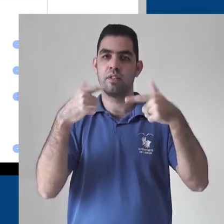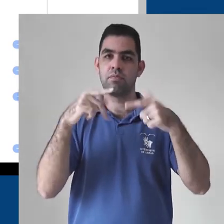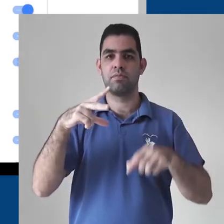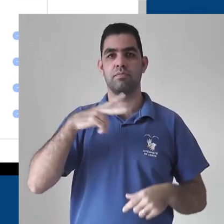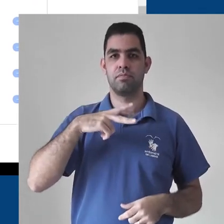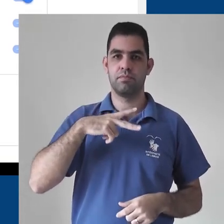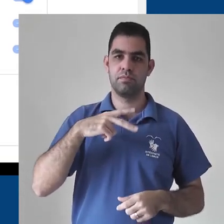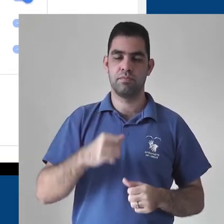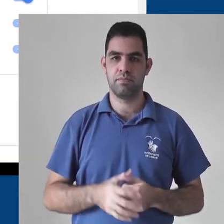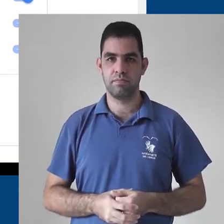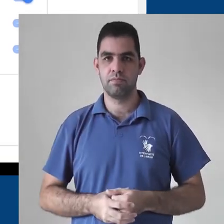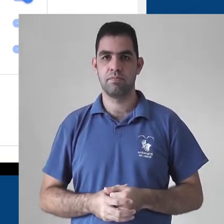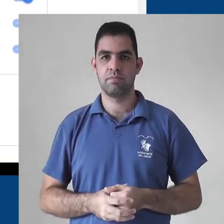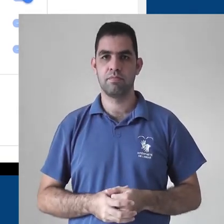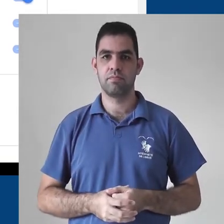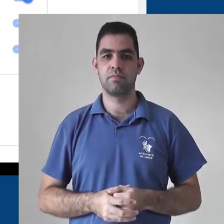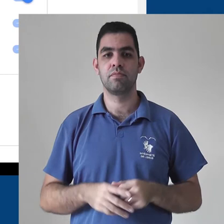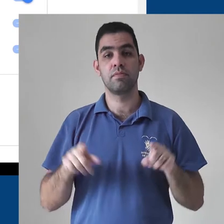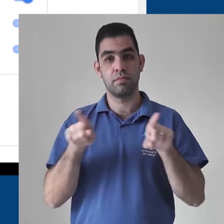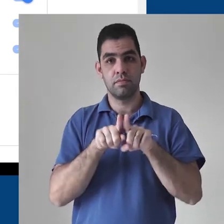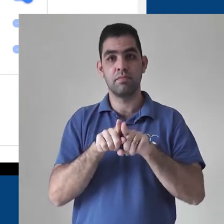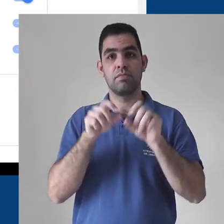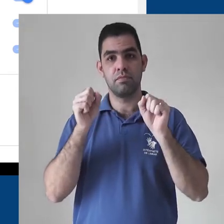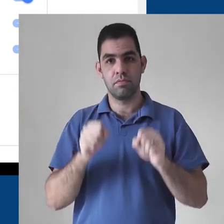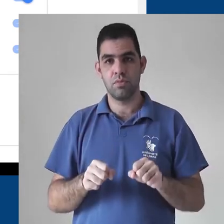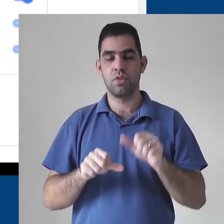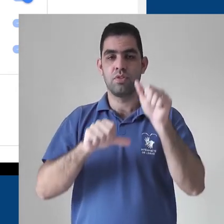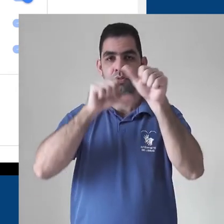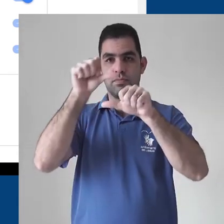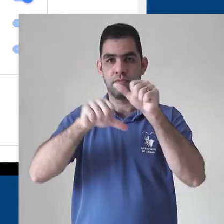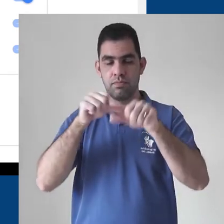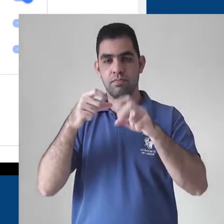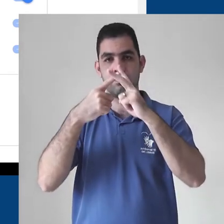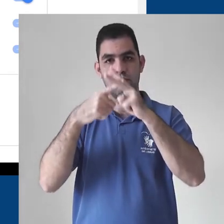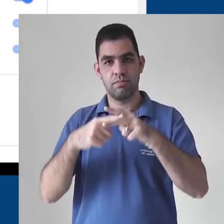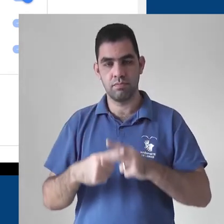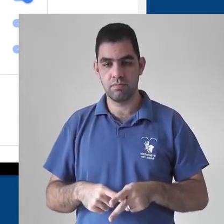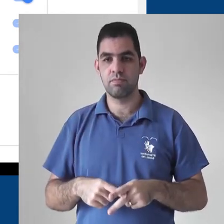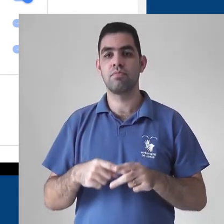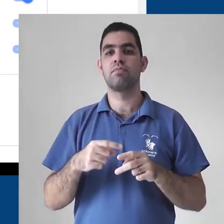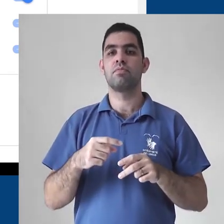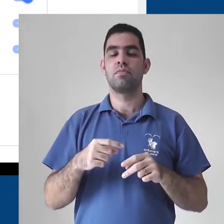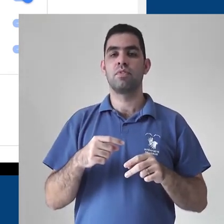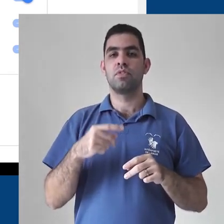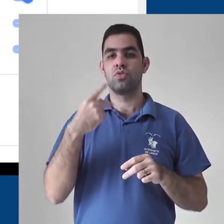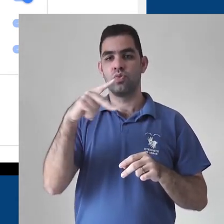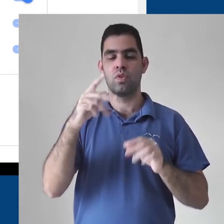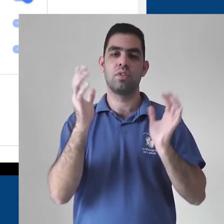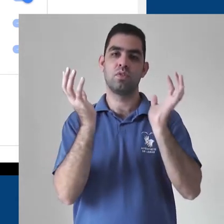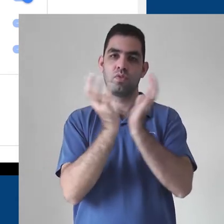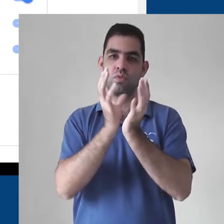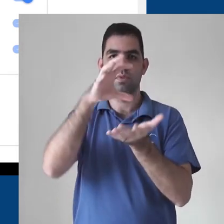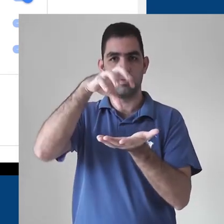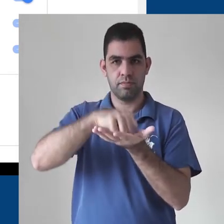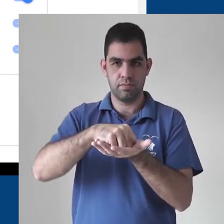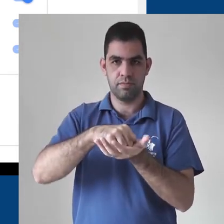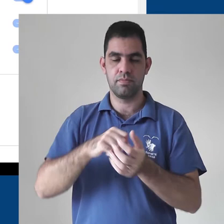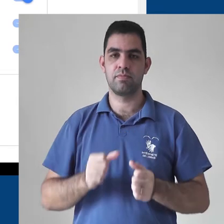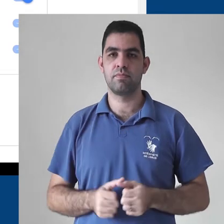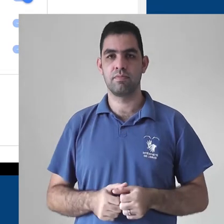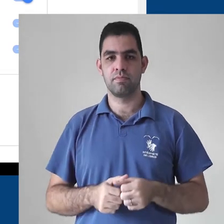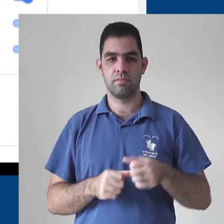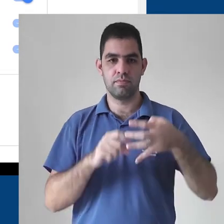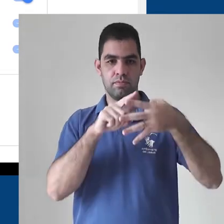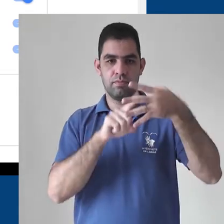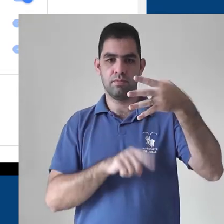trabalho E você também pode personalizar as notificações relacionadas às turmas em que você está matriculado